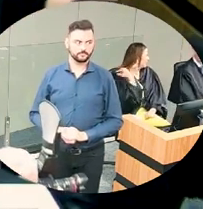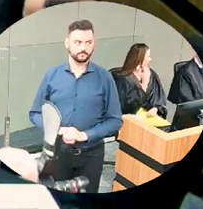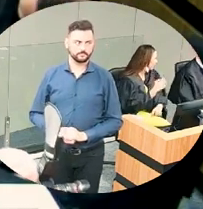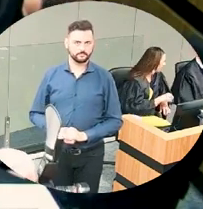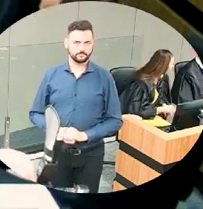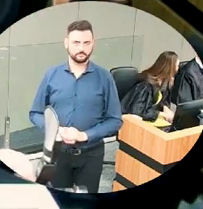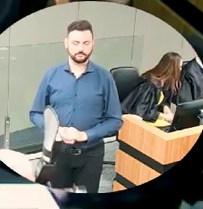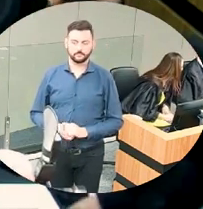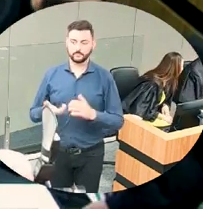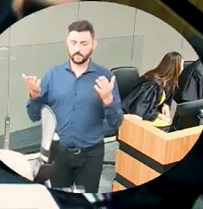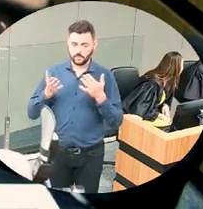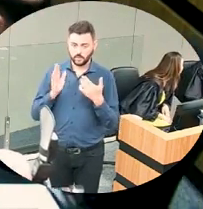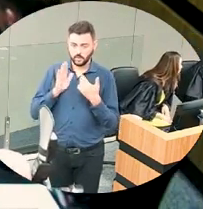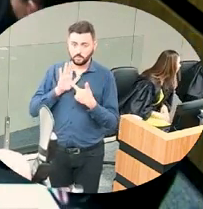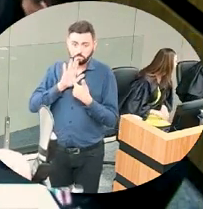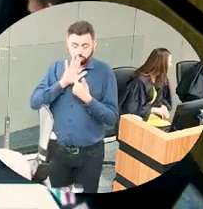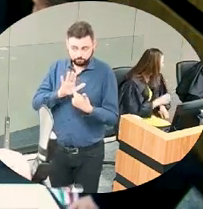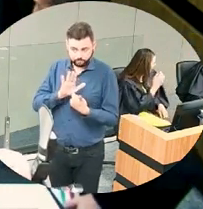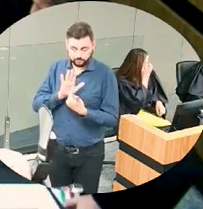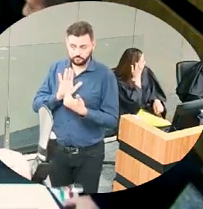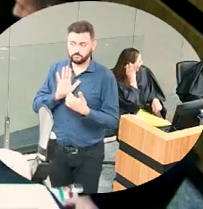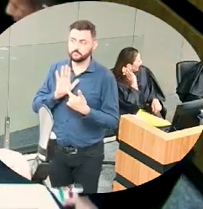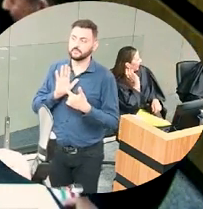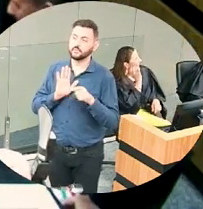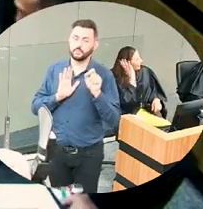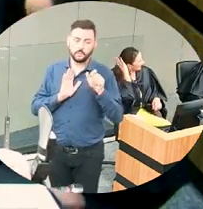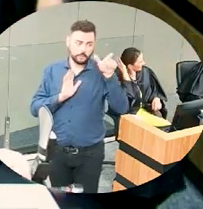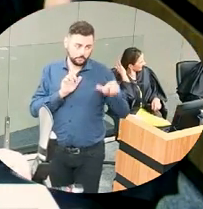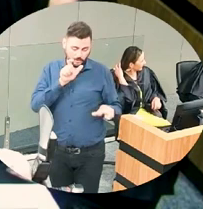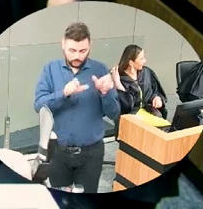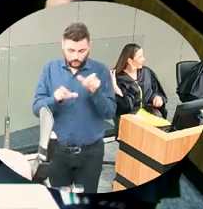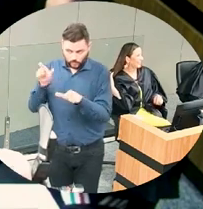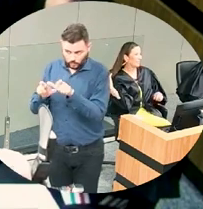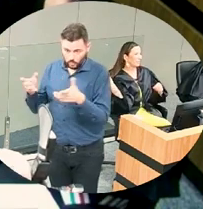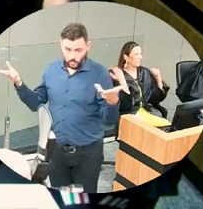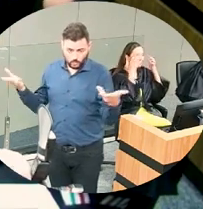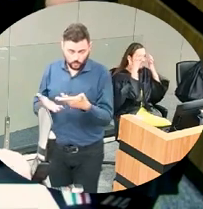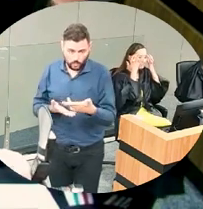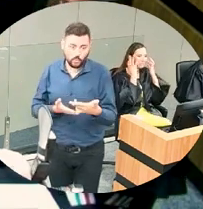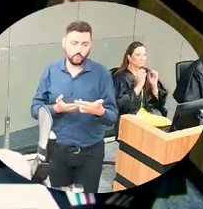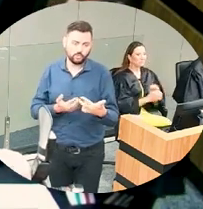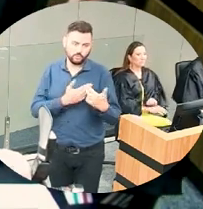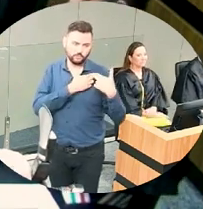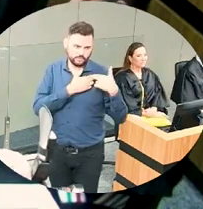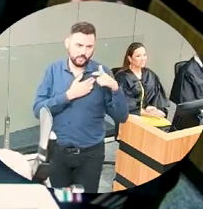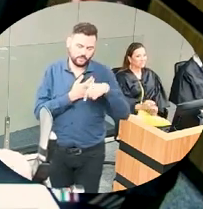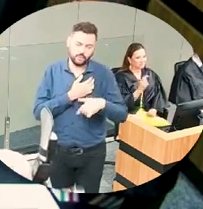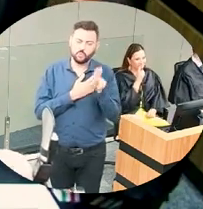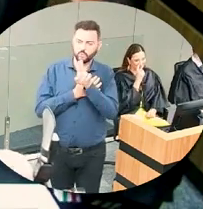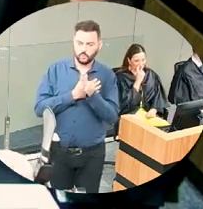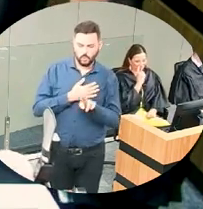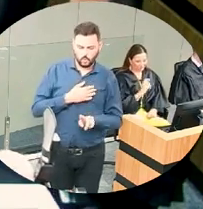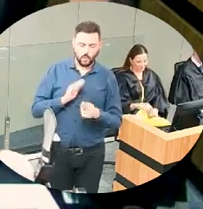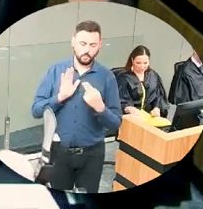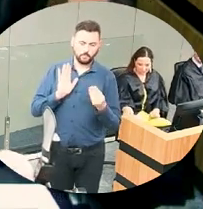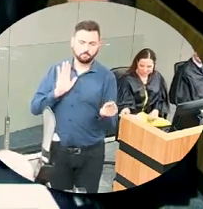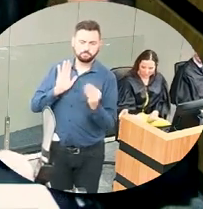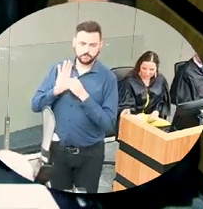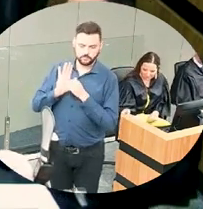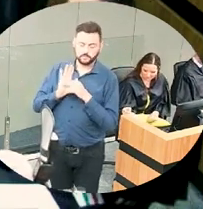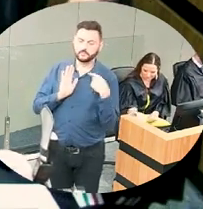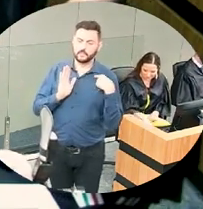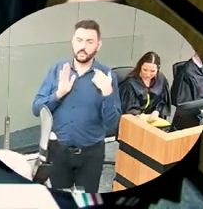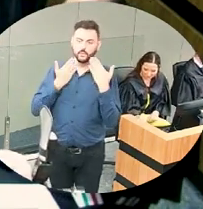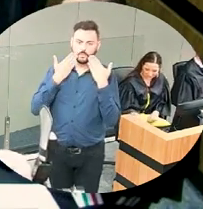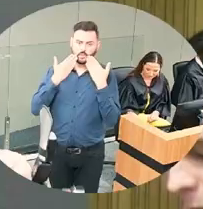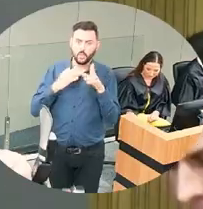col registro ainda que as autoridades presentes nesta solenidade serão nominadas após